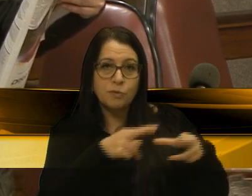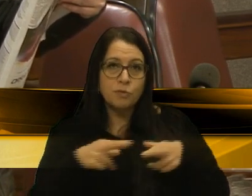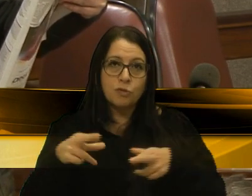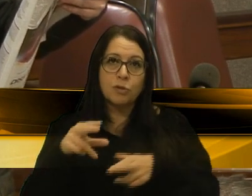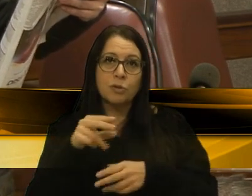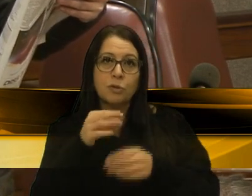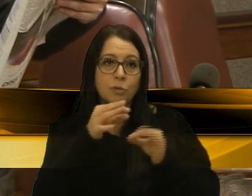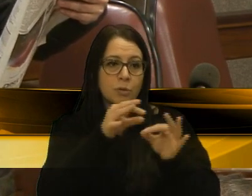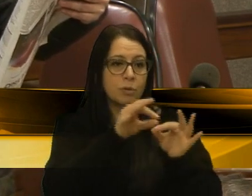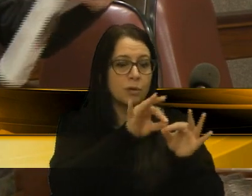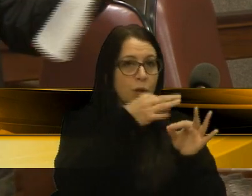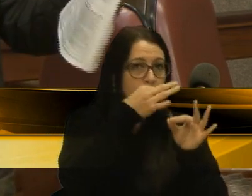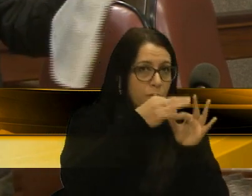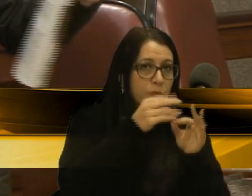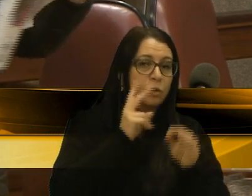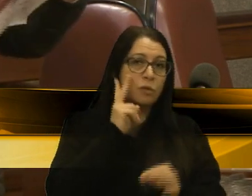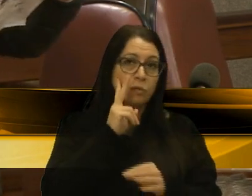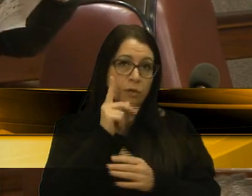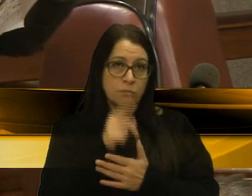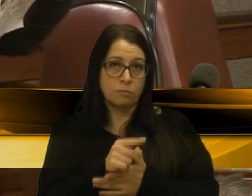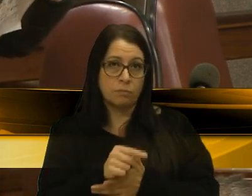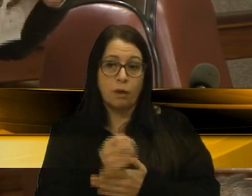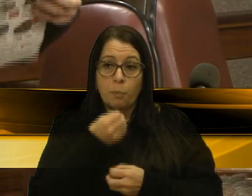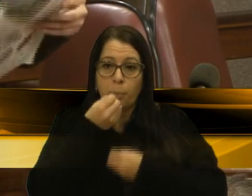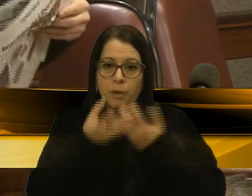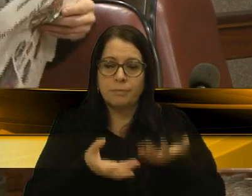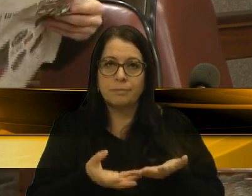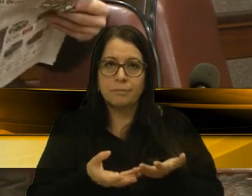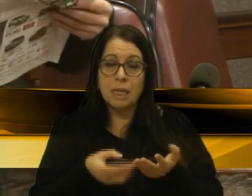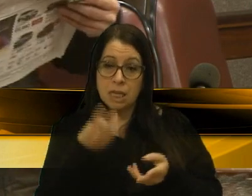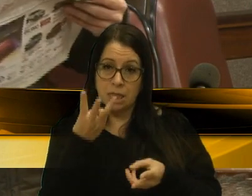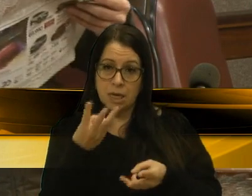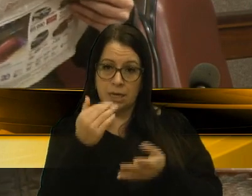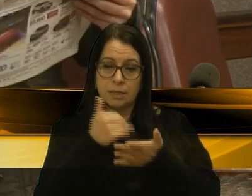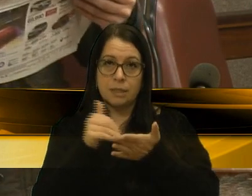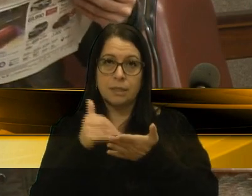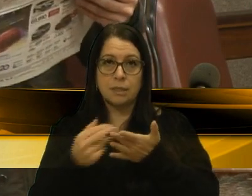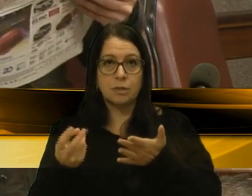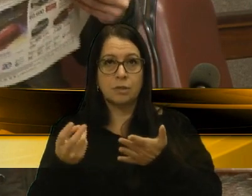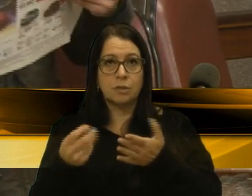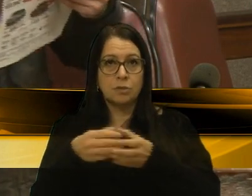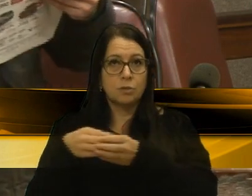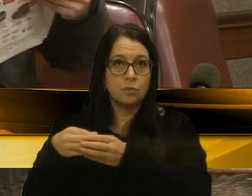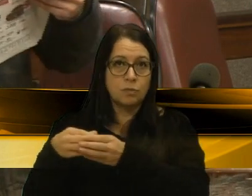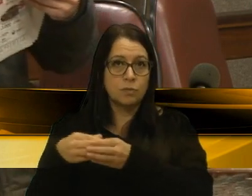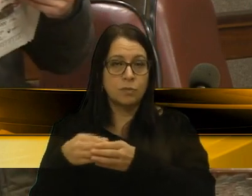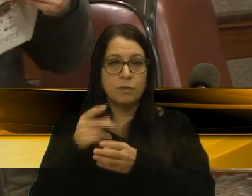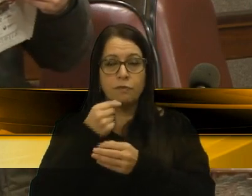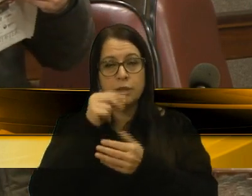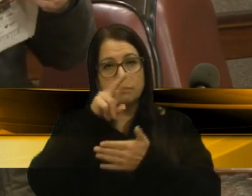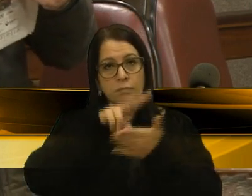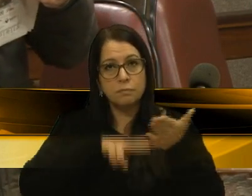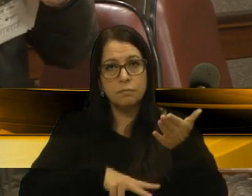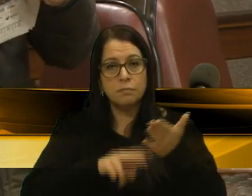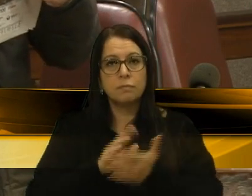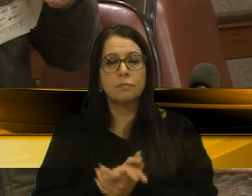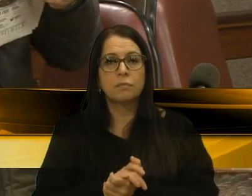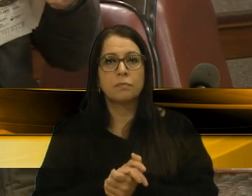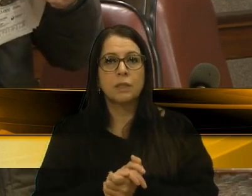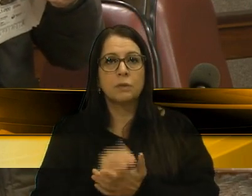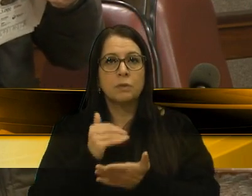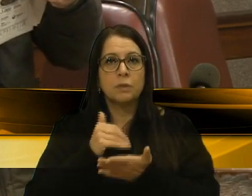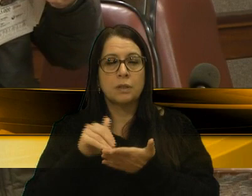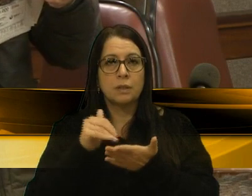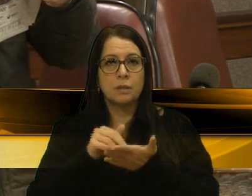uva e do vinho, desabafa. Três secretários de cultura, de turismo. Vou fazer a leitura. O